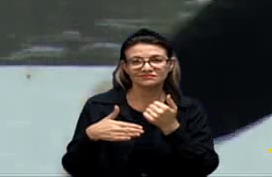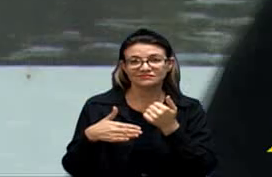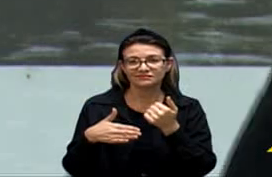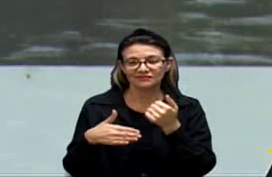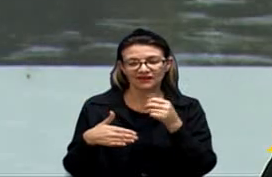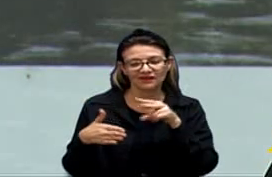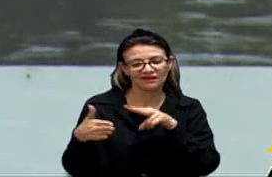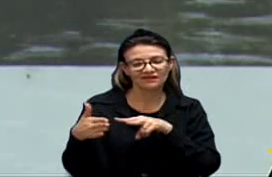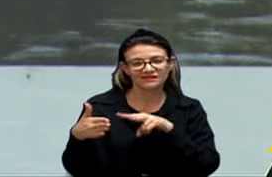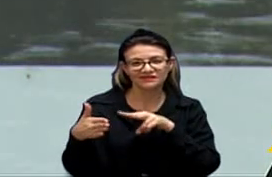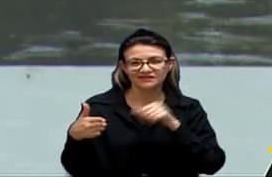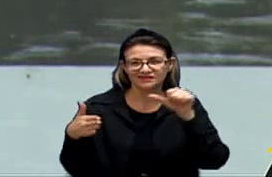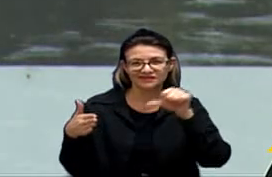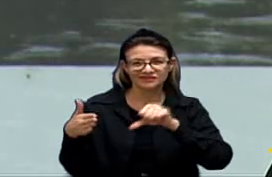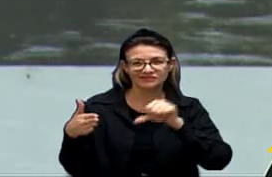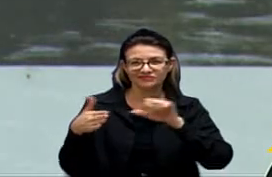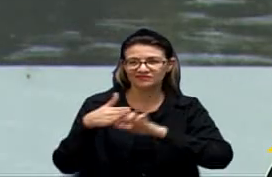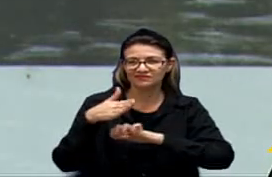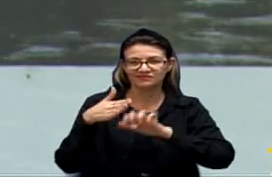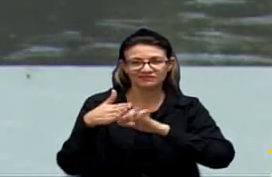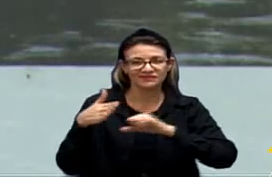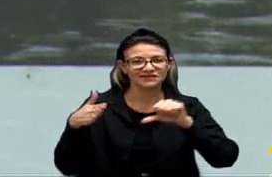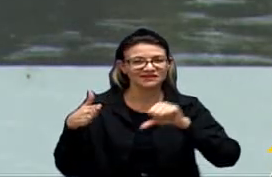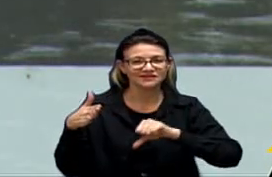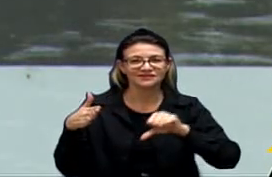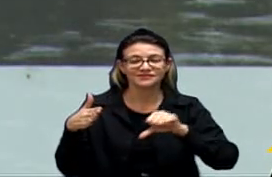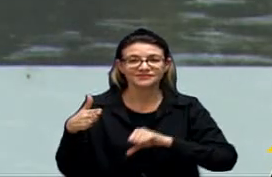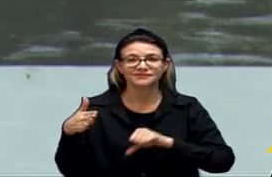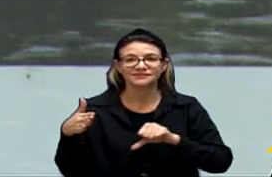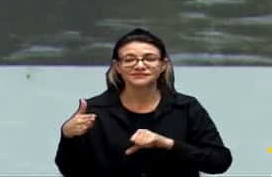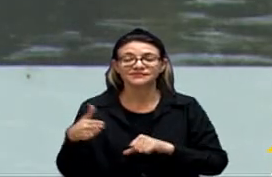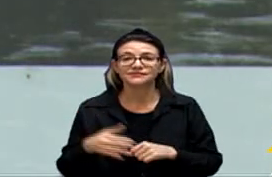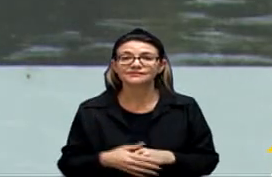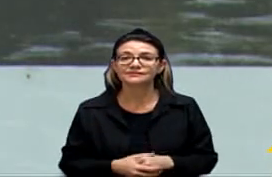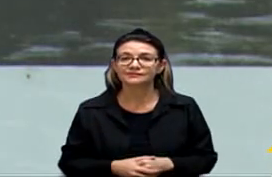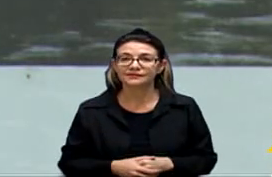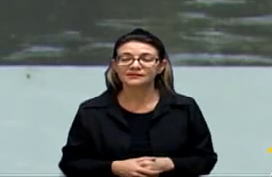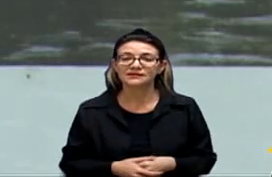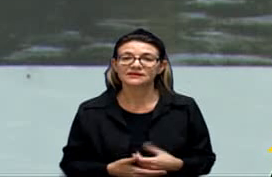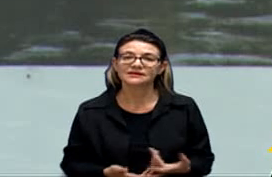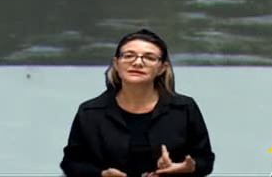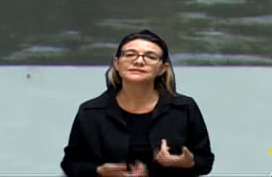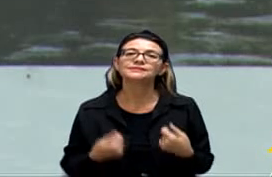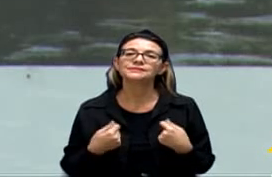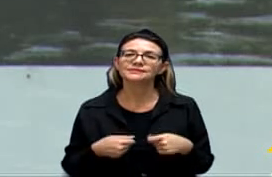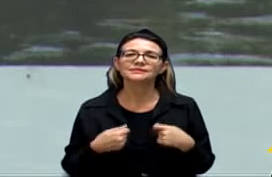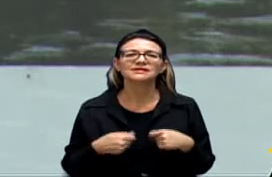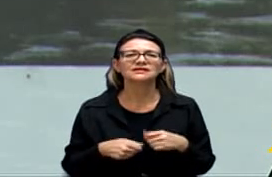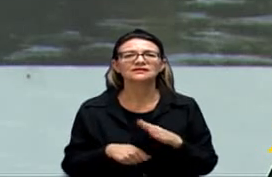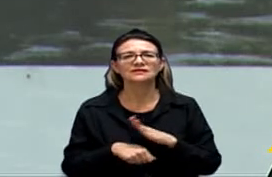mal Vista então e não tem tem que tem tem que ter mais mão de obra